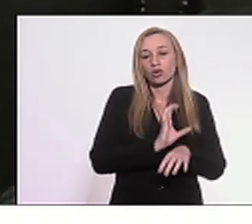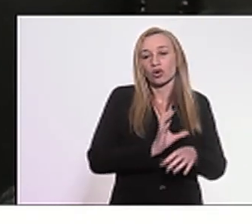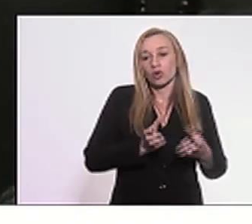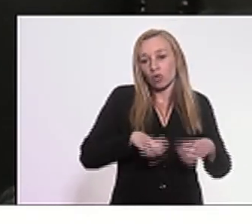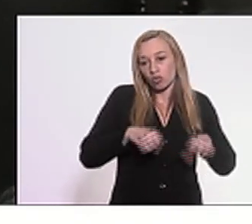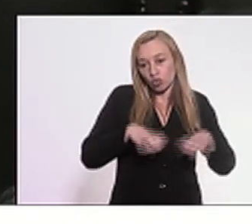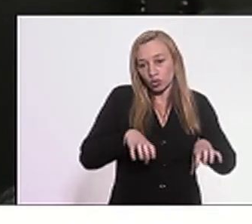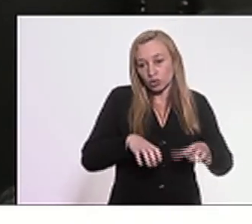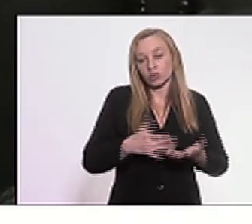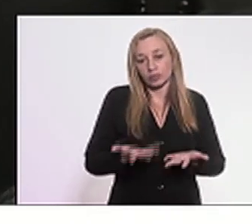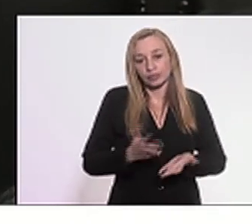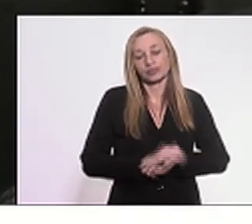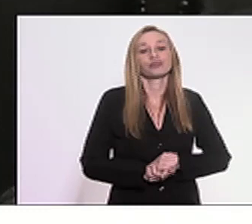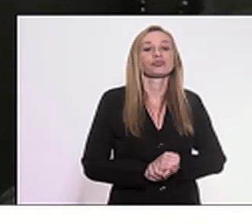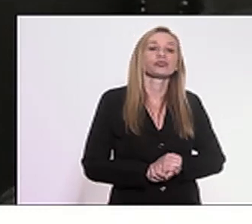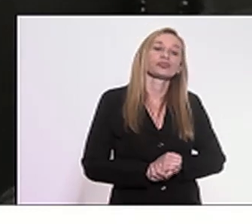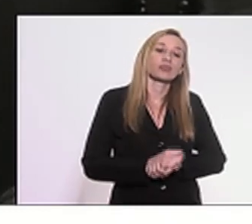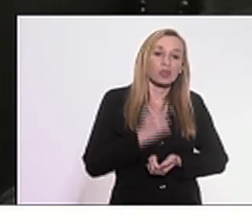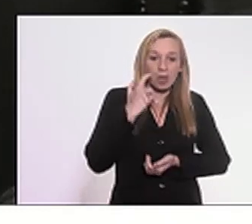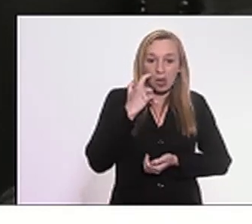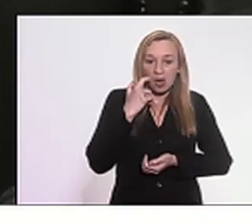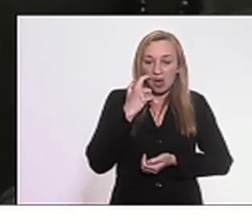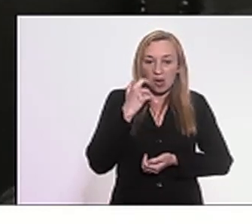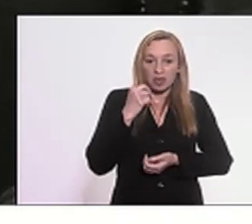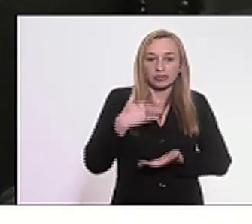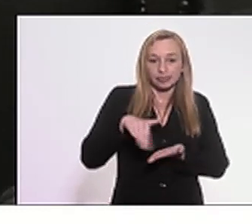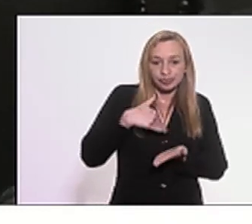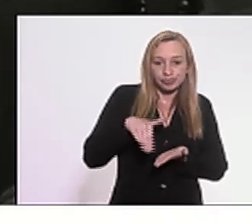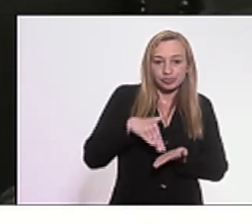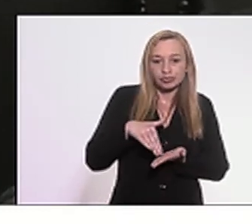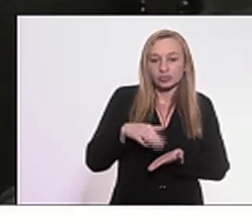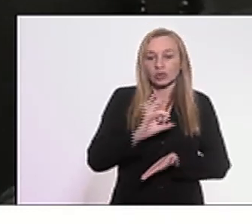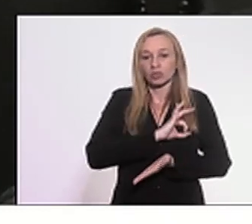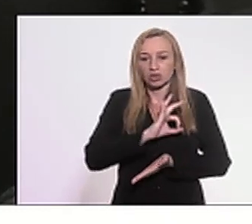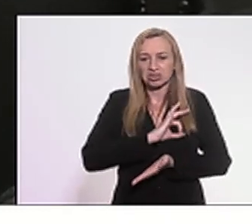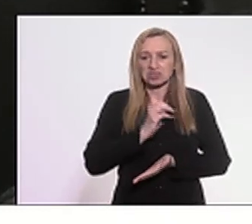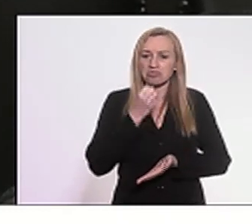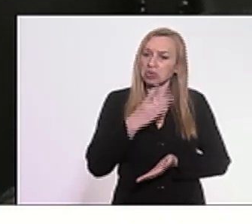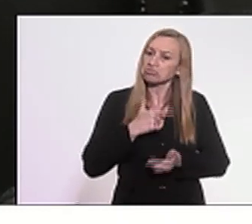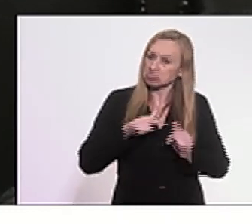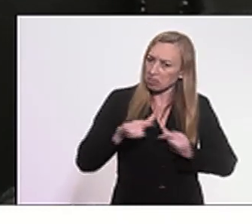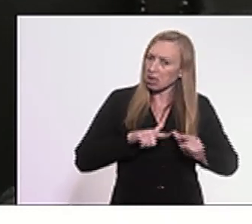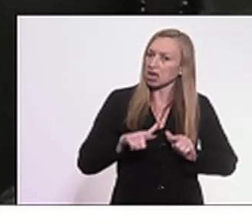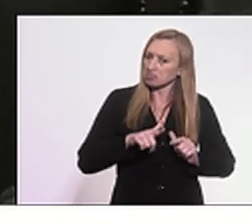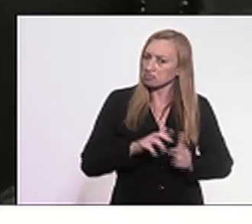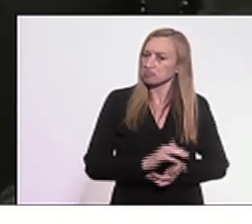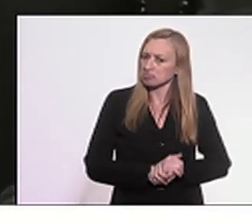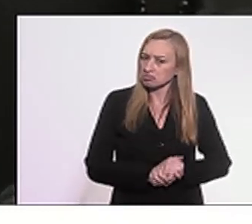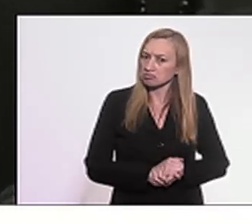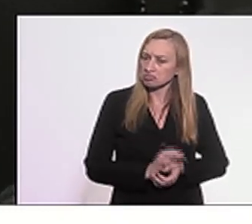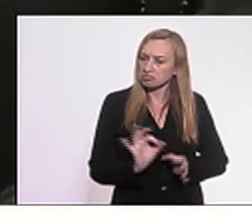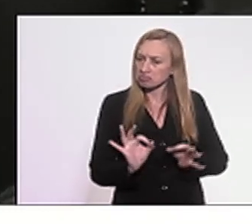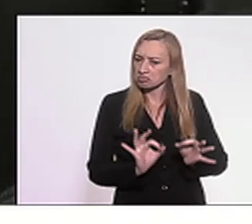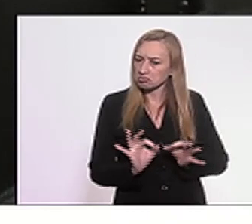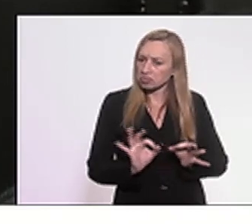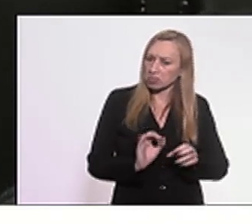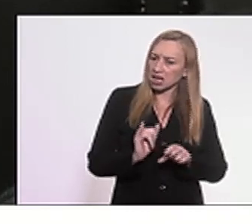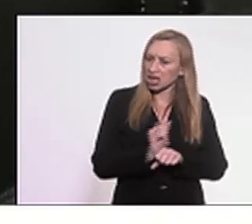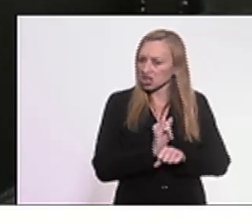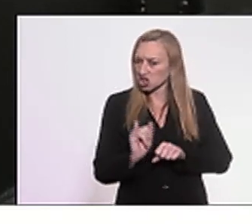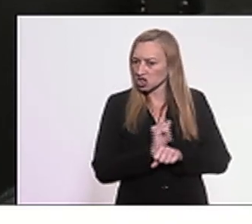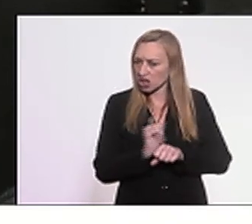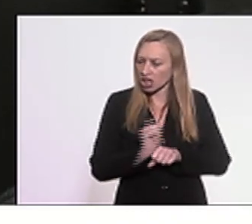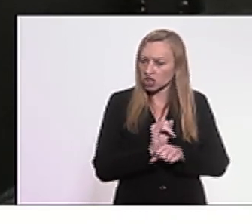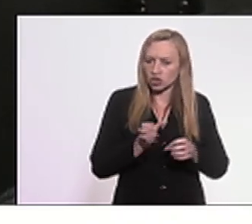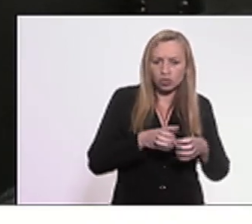impossível. O secretário de Polícia tem feito um excelente trabalho, né, nesse tocante, tentando elaborar concurso dentro daqueles que